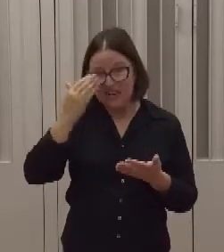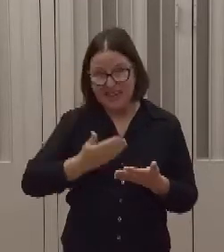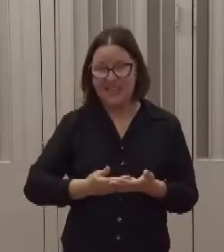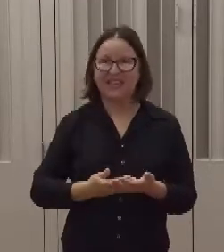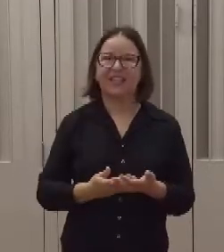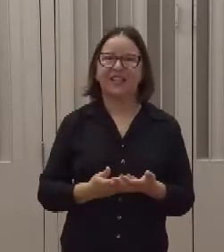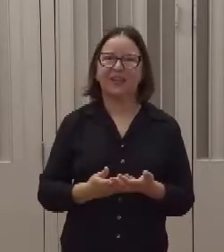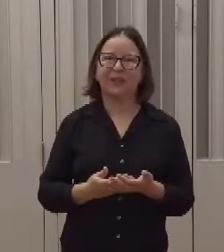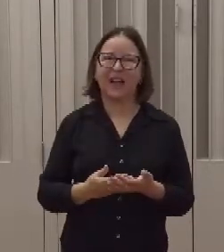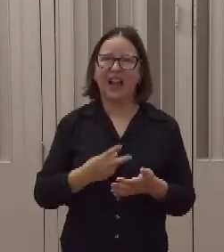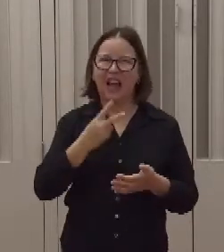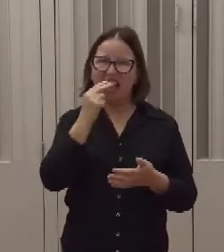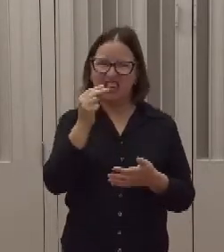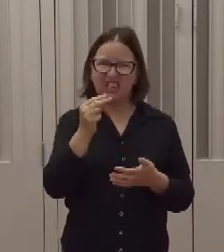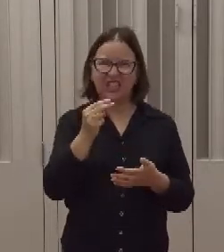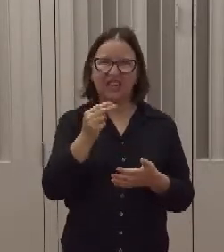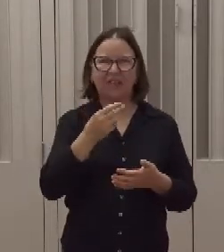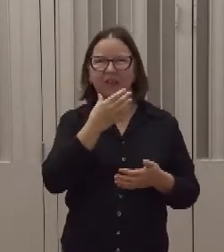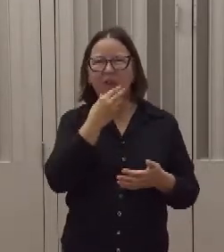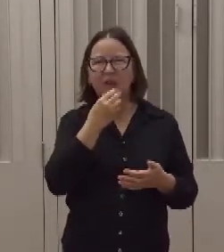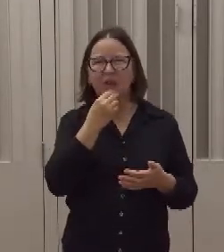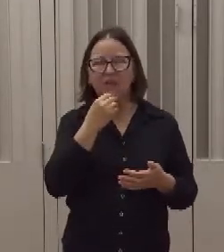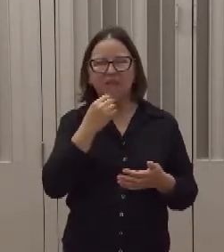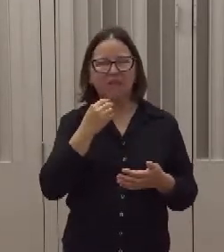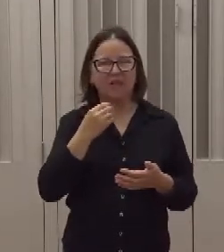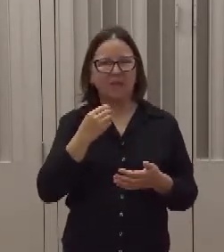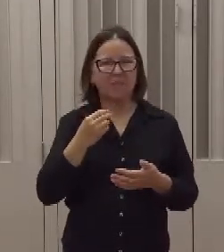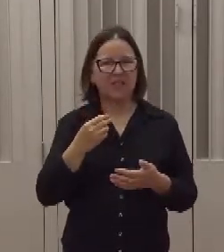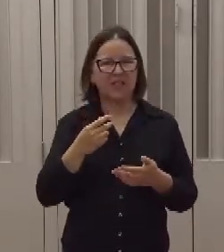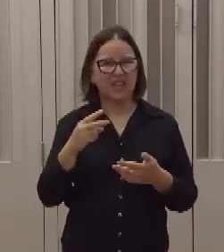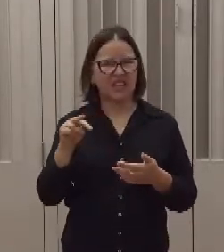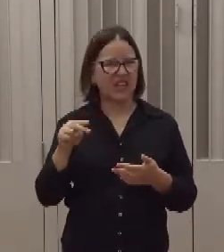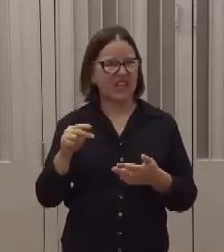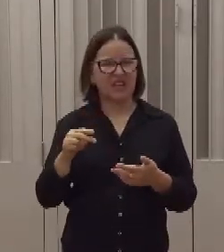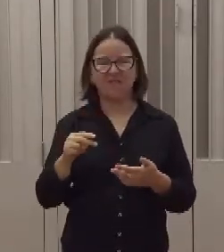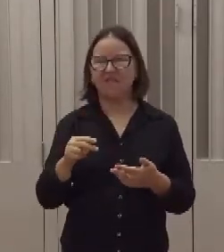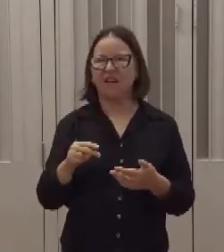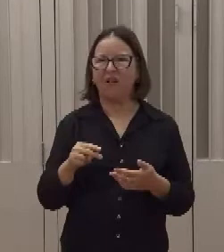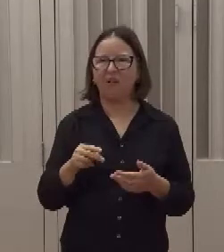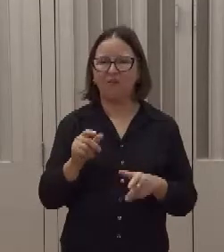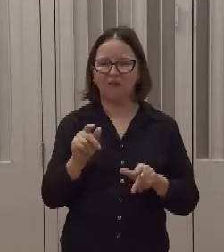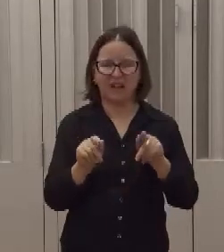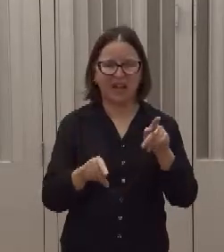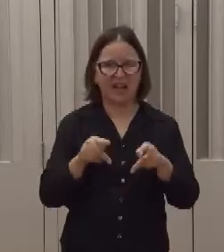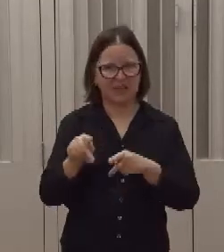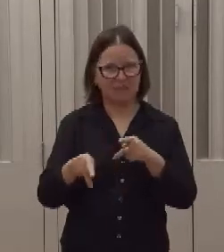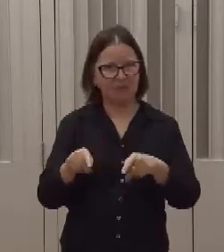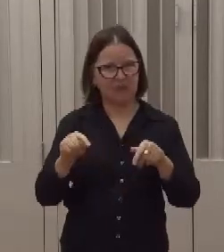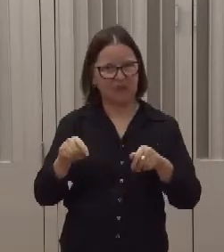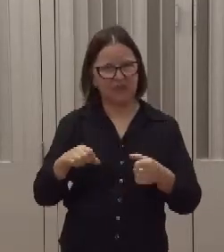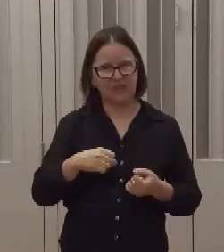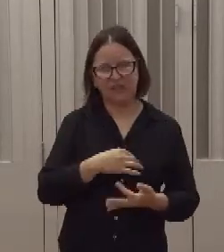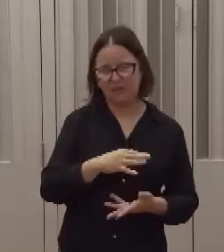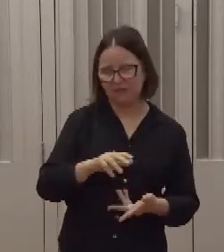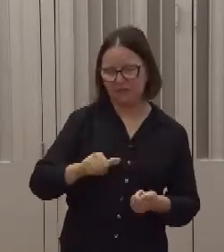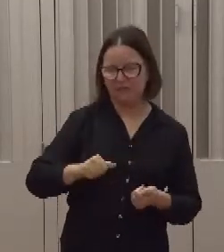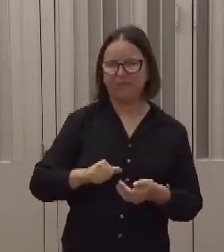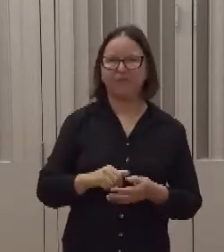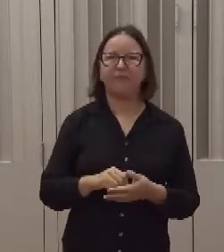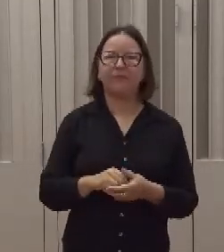qualquer tipo de divindade. Apenas a partir do momento que o Cristo vem habitar nele, o que ele chama de potência que desceu do